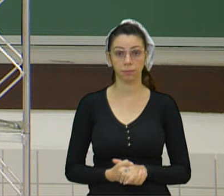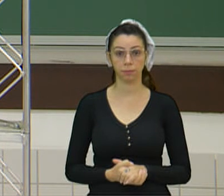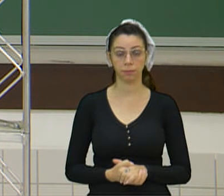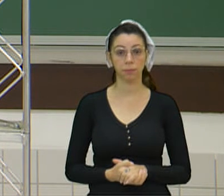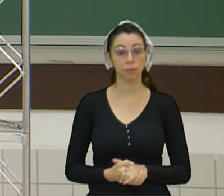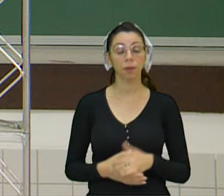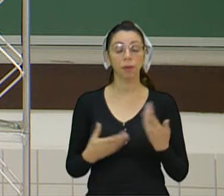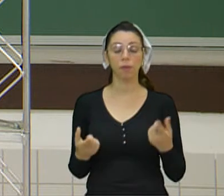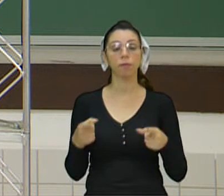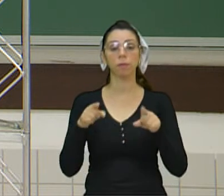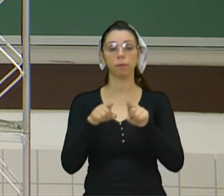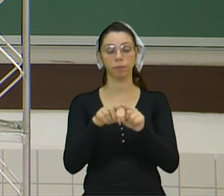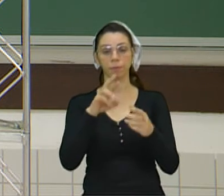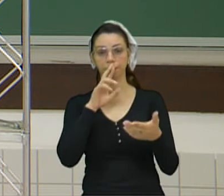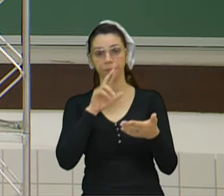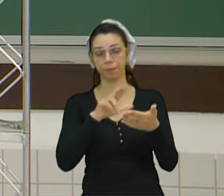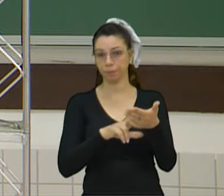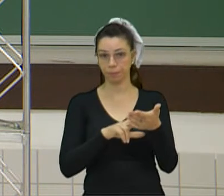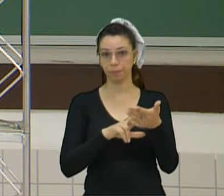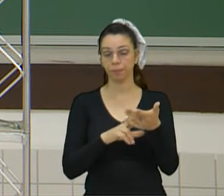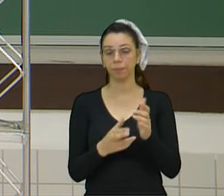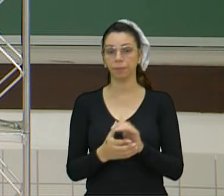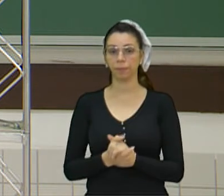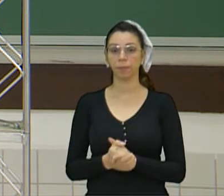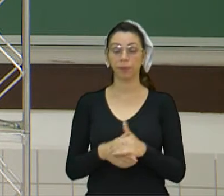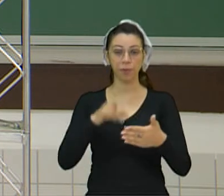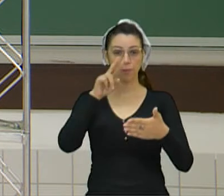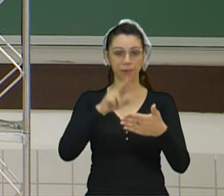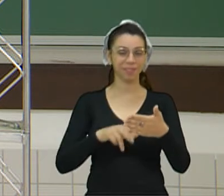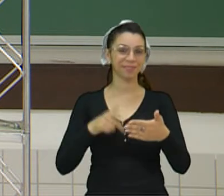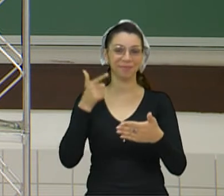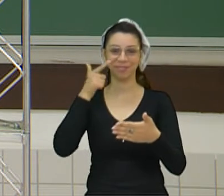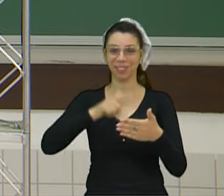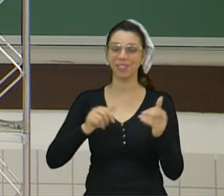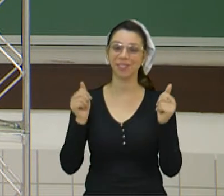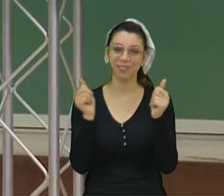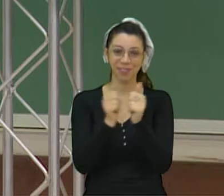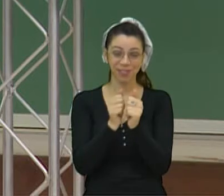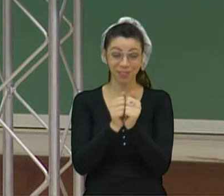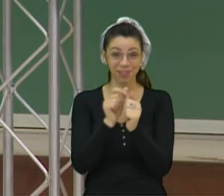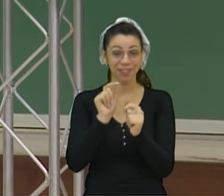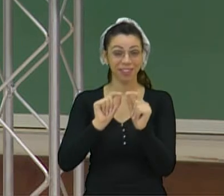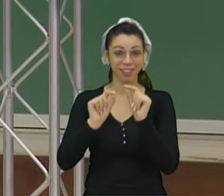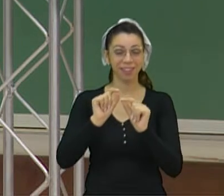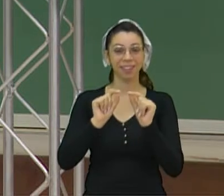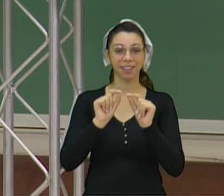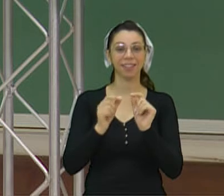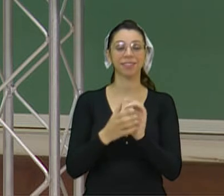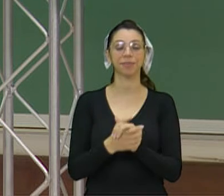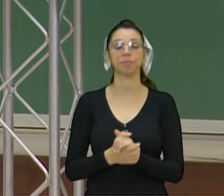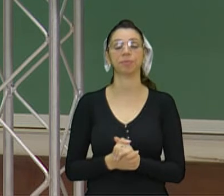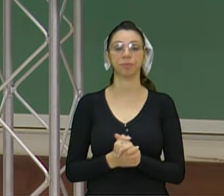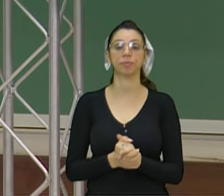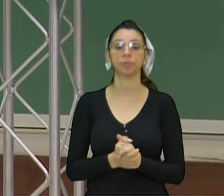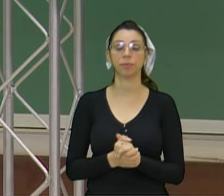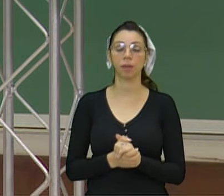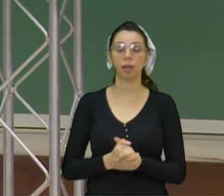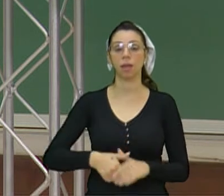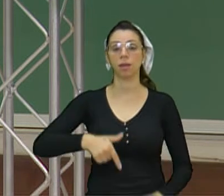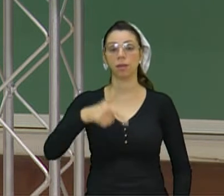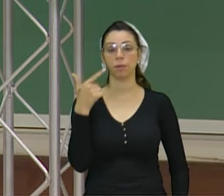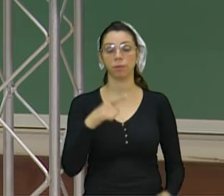Pessoal, vamos voltar aqui na resolução do exercício. Vou ler novamente. Julgue as afirmações a seguir sobre a segunda lei de